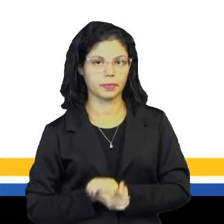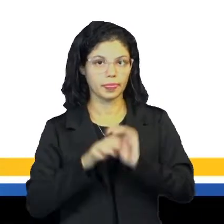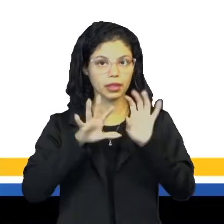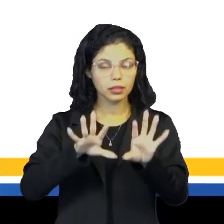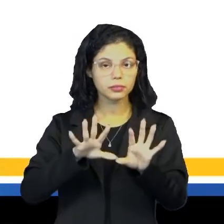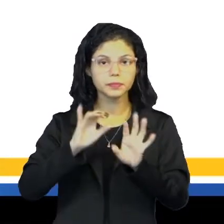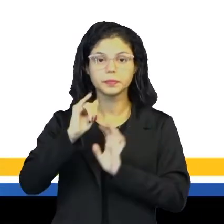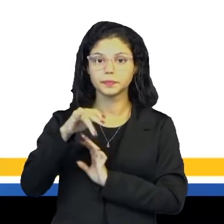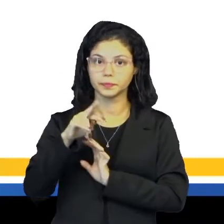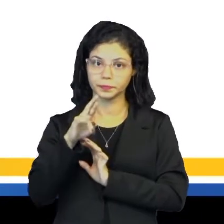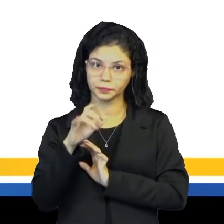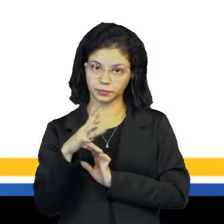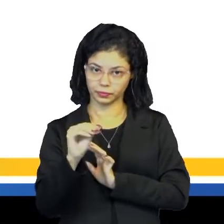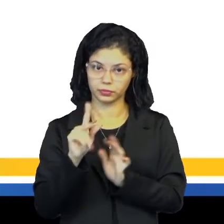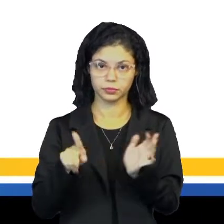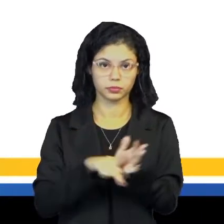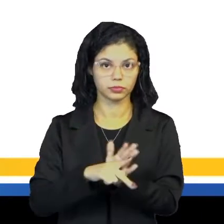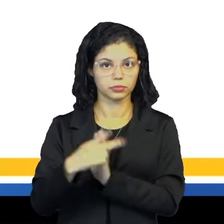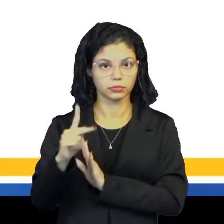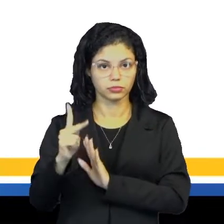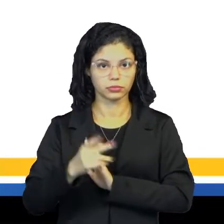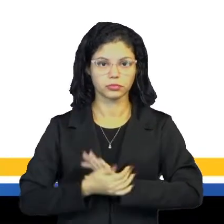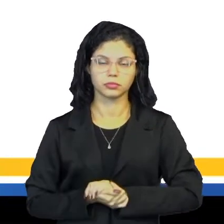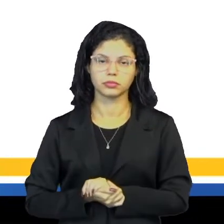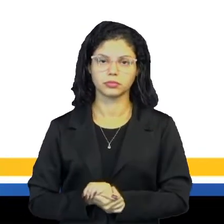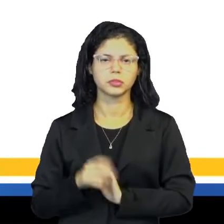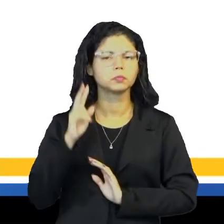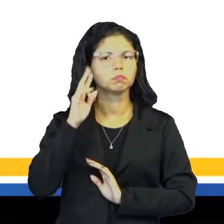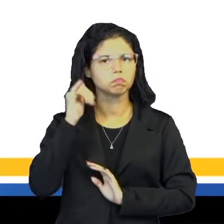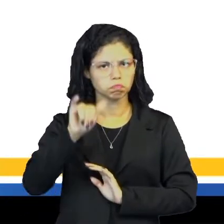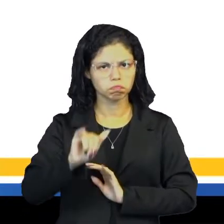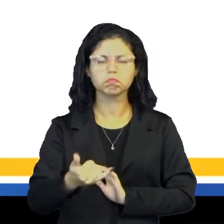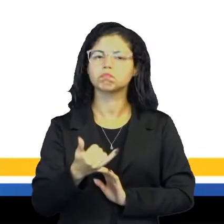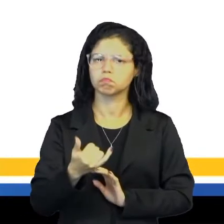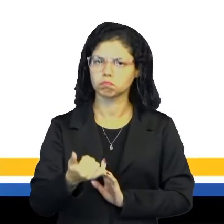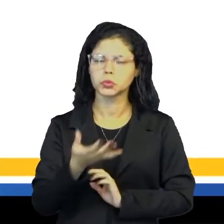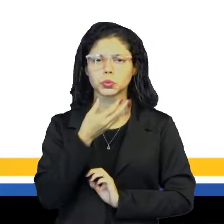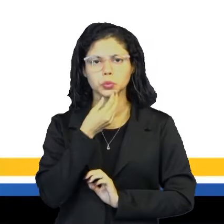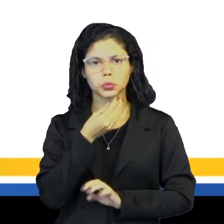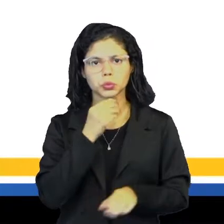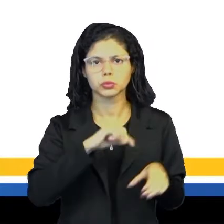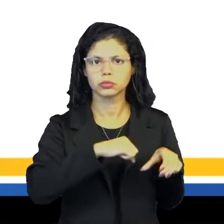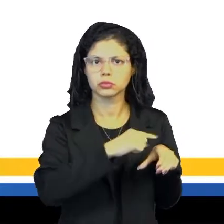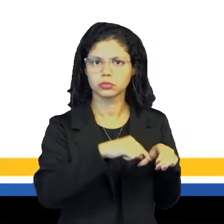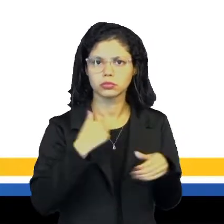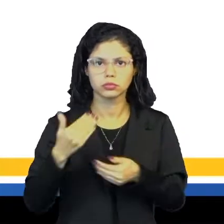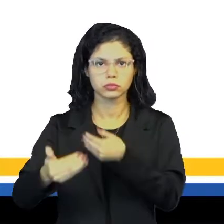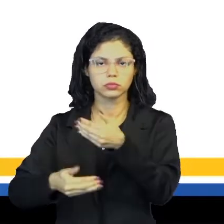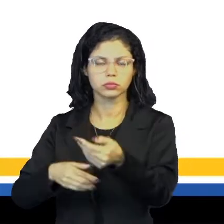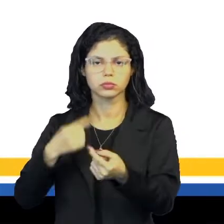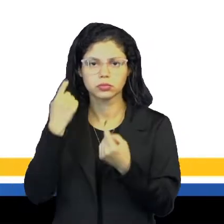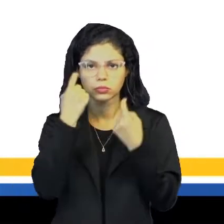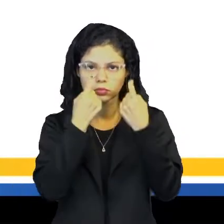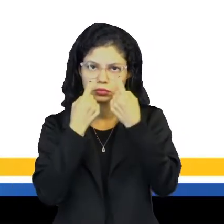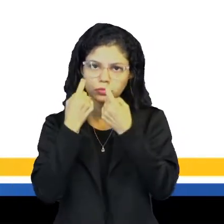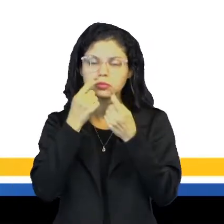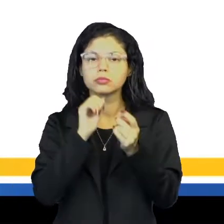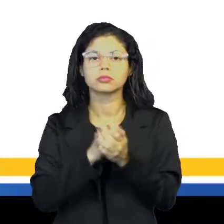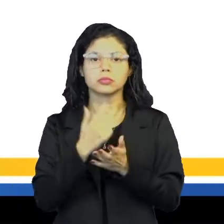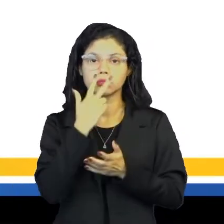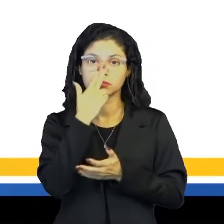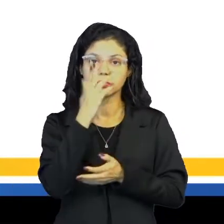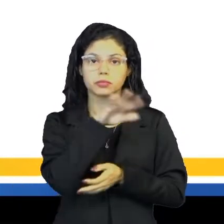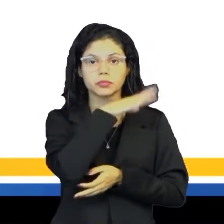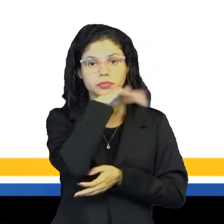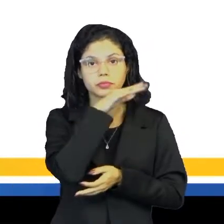a imitação era uma delas. Muito provavelmente, os homens das cavernas desenvolveram gestos que se assemelhavam